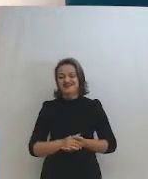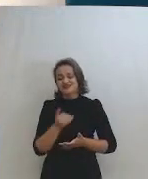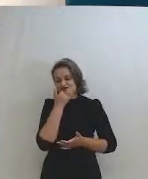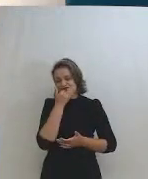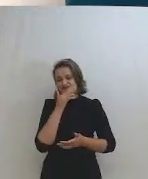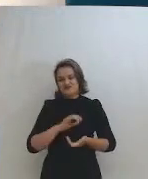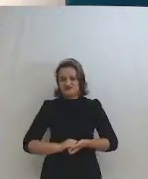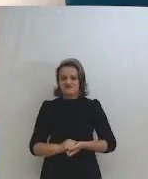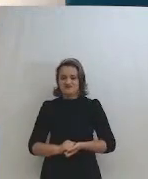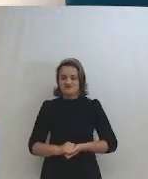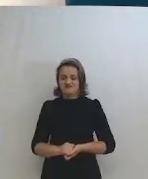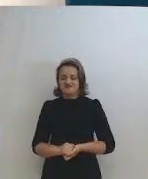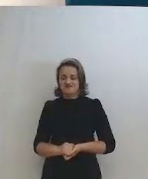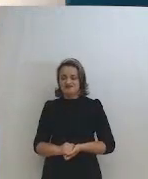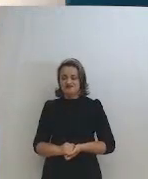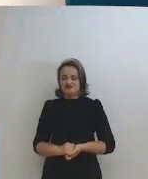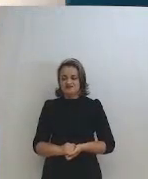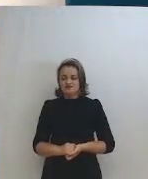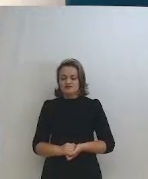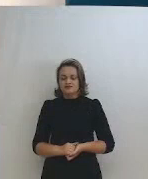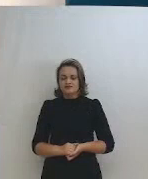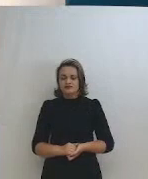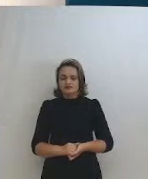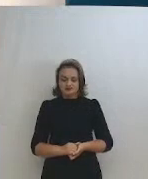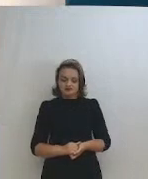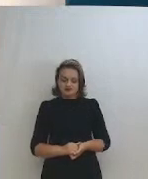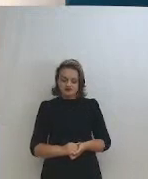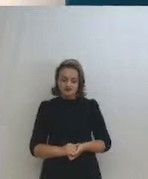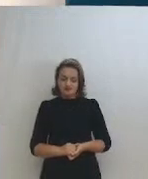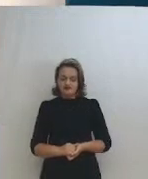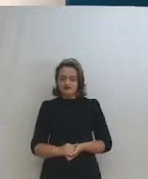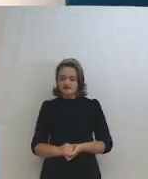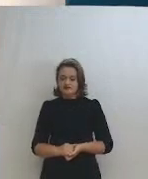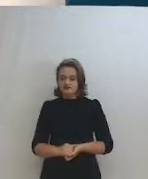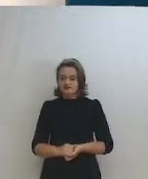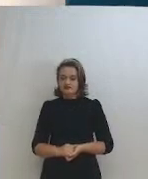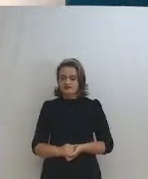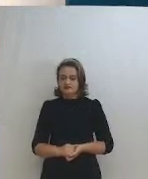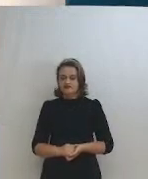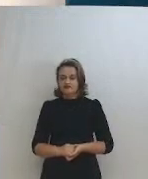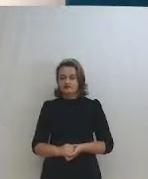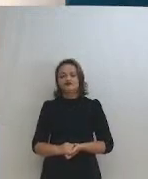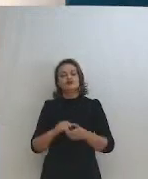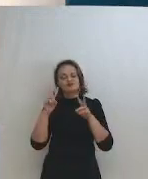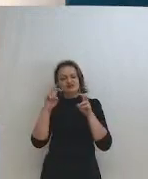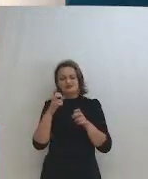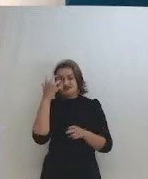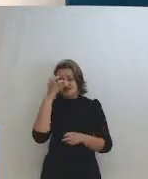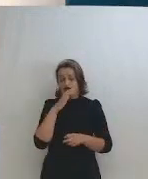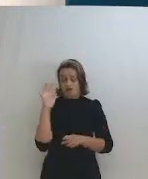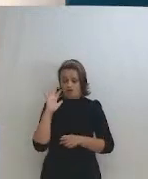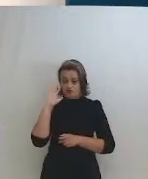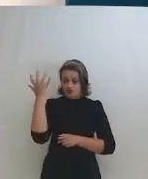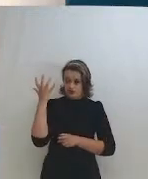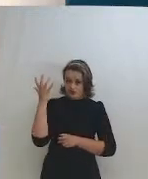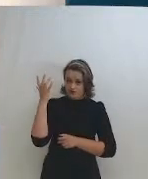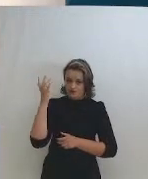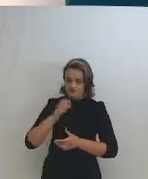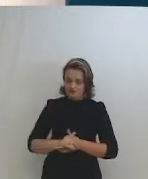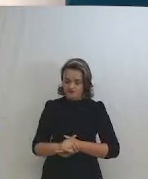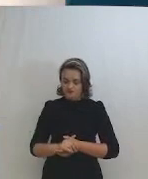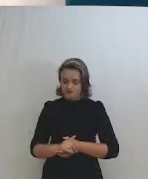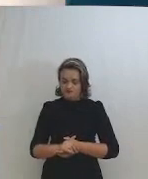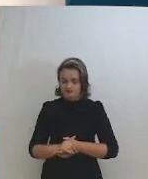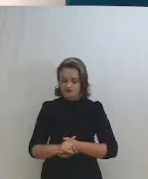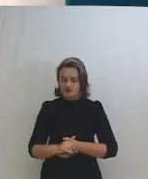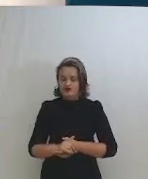Obrigado. Vou trazer um panorama fático do que aconteceu. O paciente, na companhia